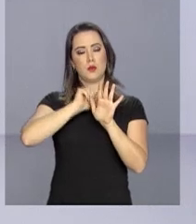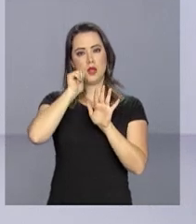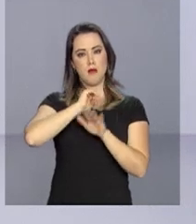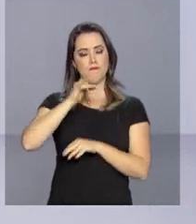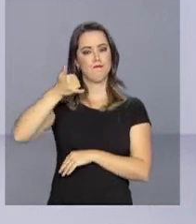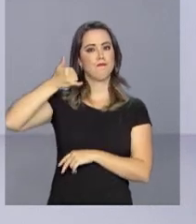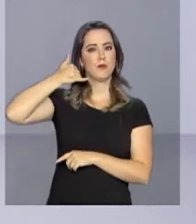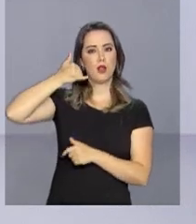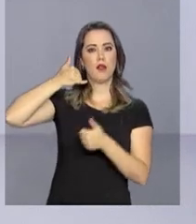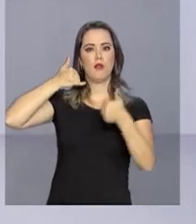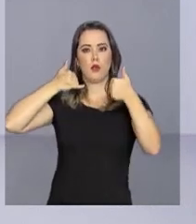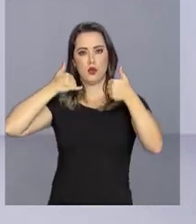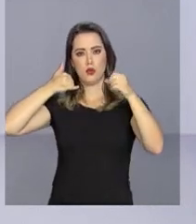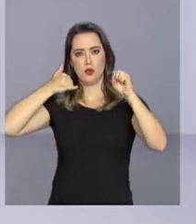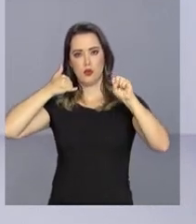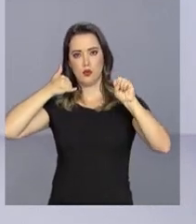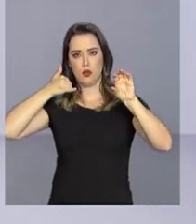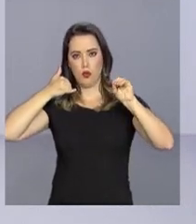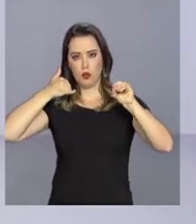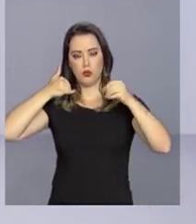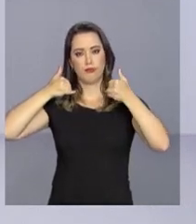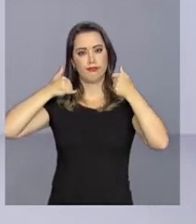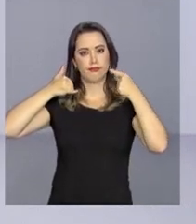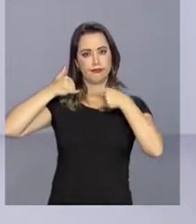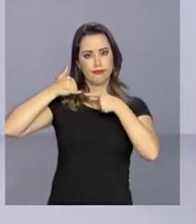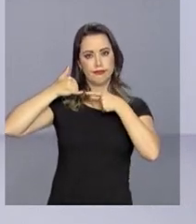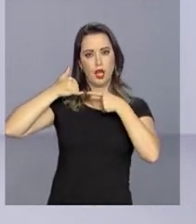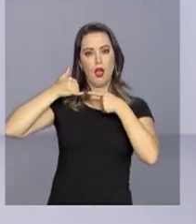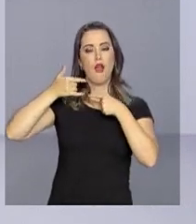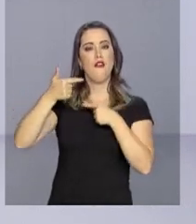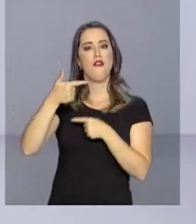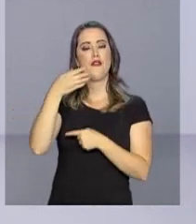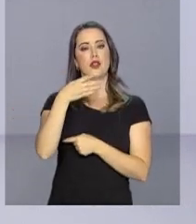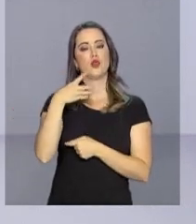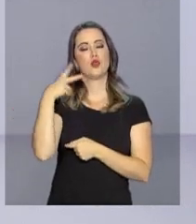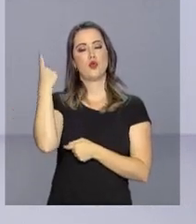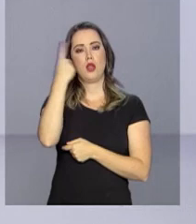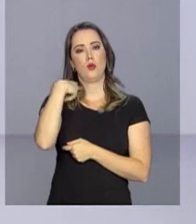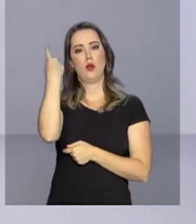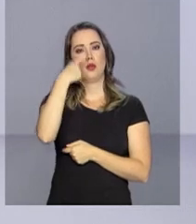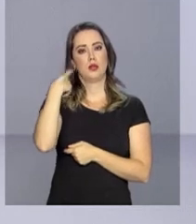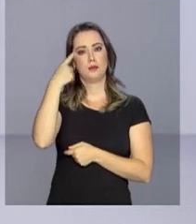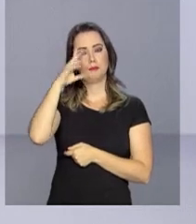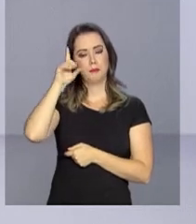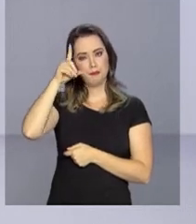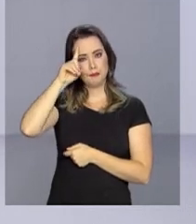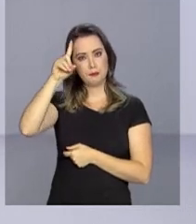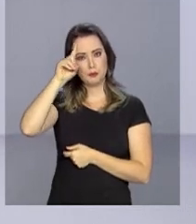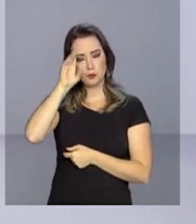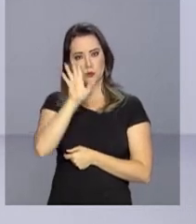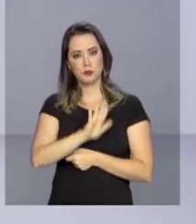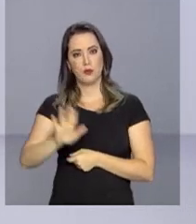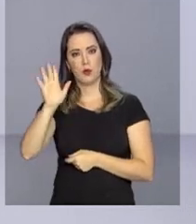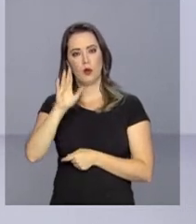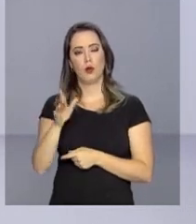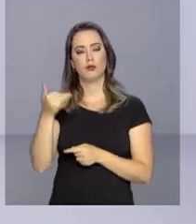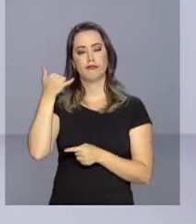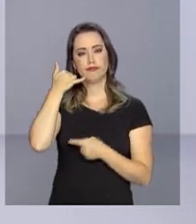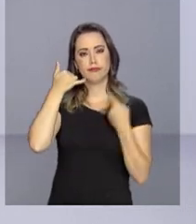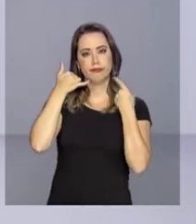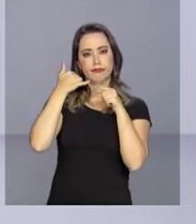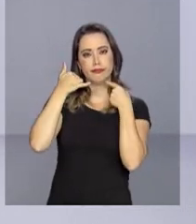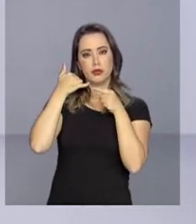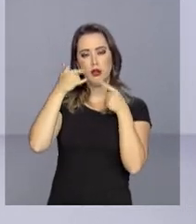o Ligue 180, canal que funciona 24 horas por dia em todo o país e que recebe denúncias de violência.